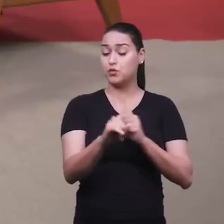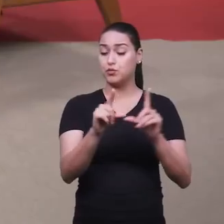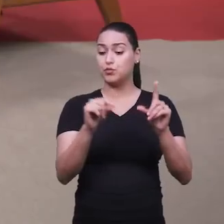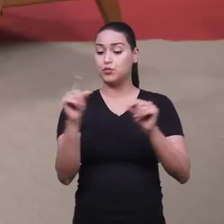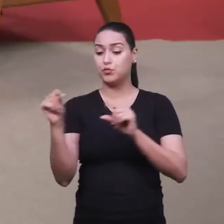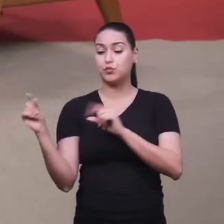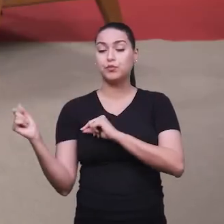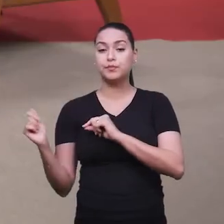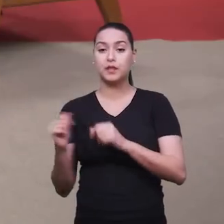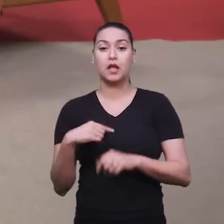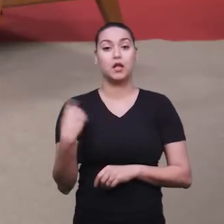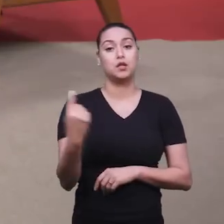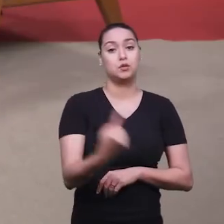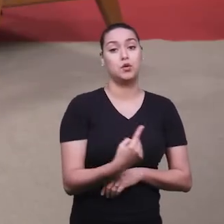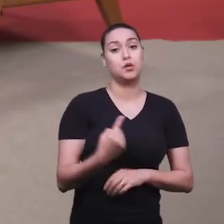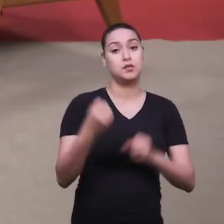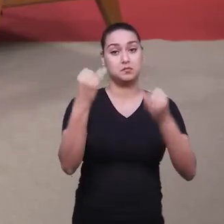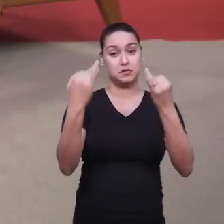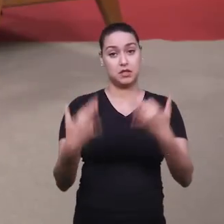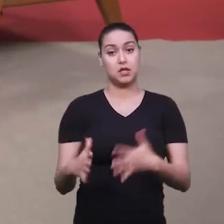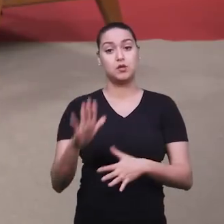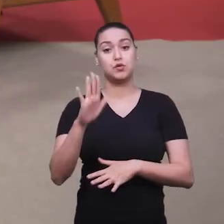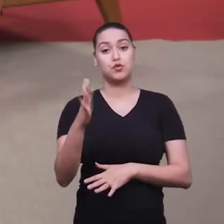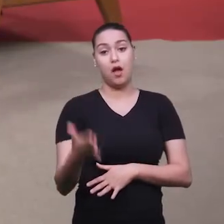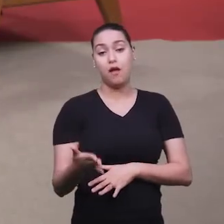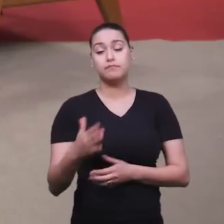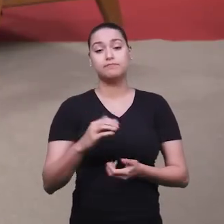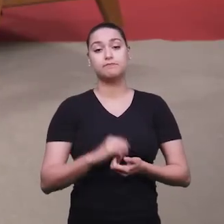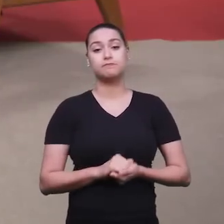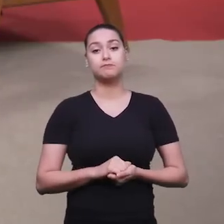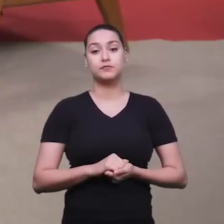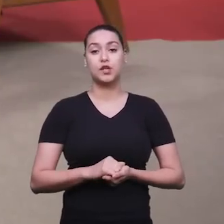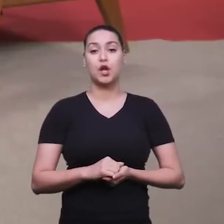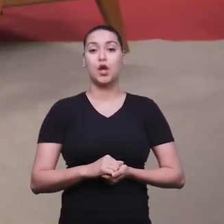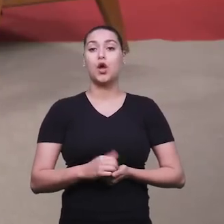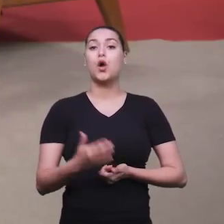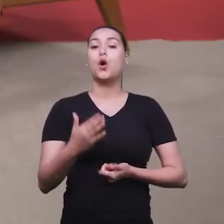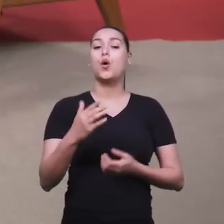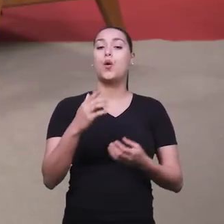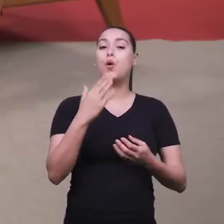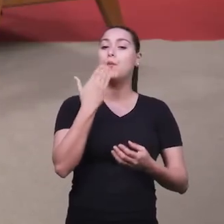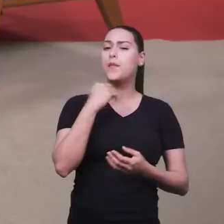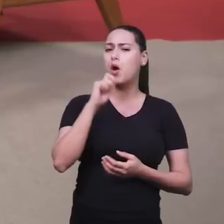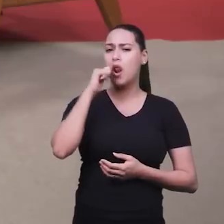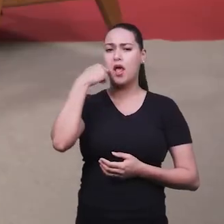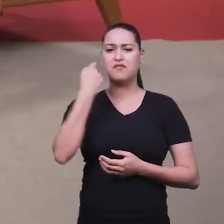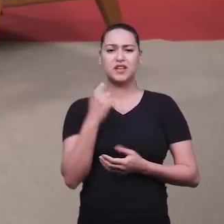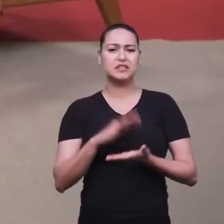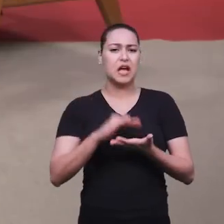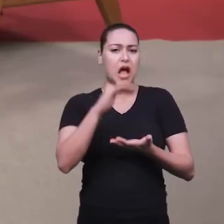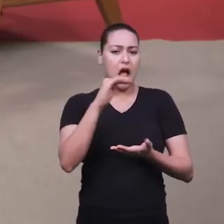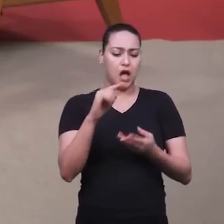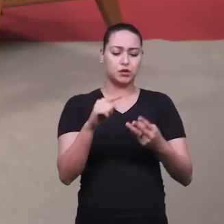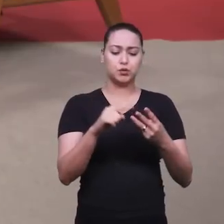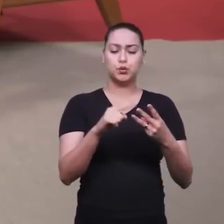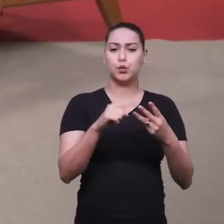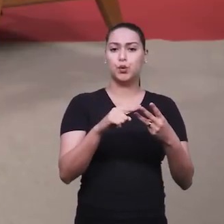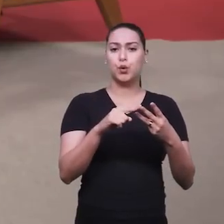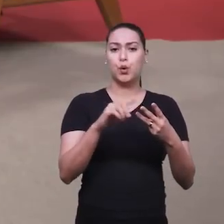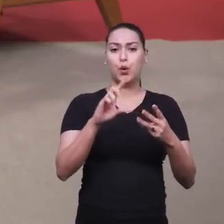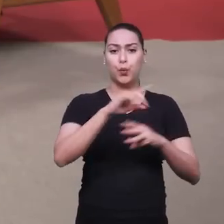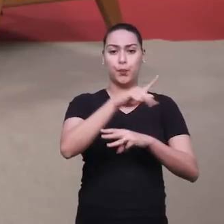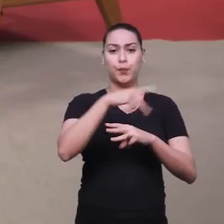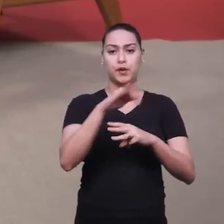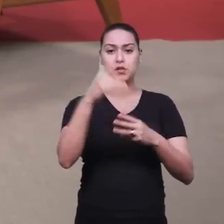Páscoa e faça a aplicação profética de cada caso, que foi o assunto que nós tratamos aqui. Então, tem aquele que comer pão levedado,